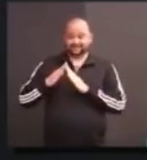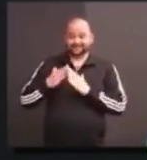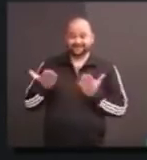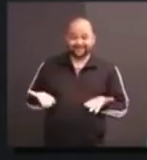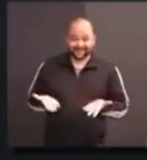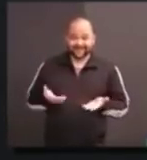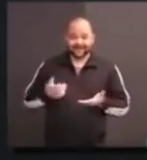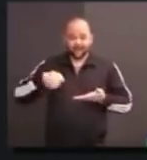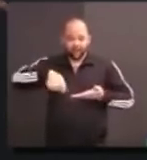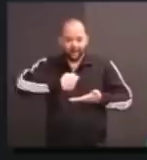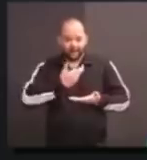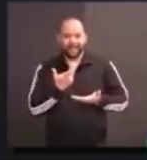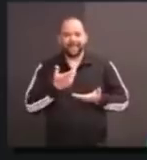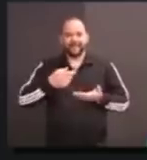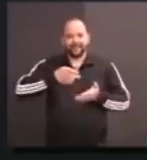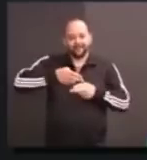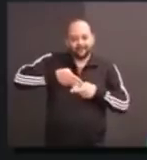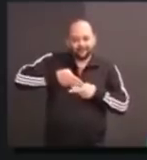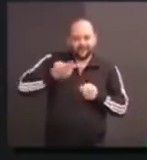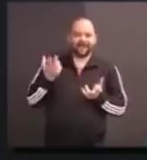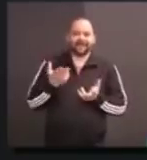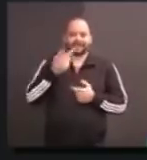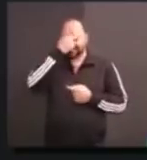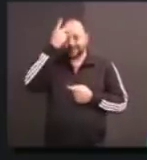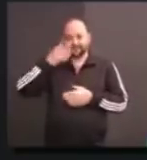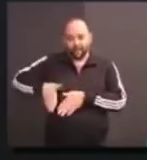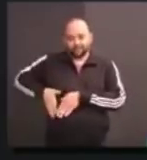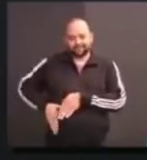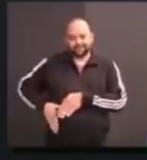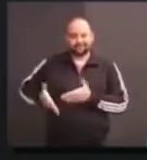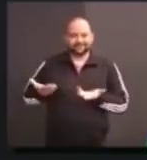Colher, garfo, faca, colocava no bolso.